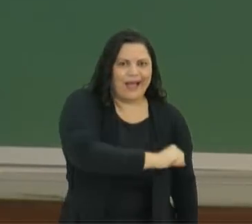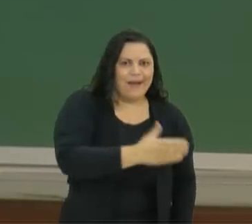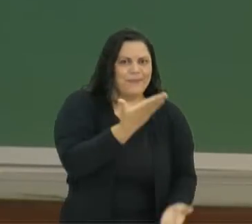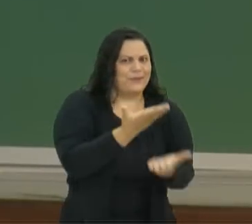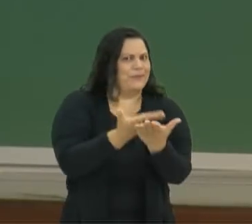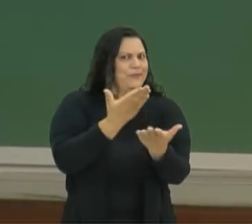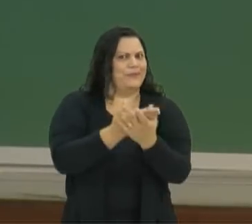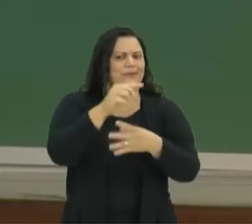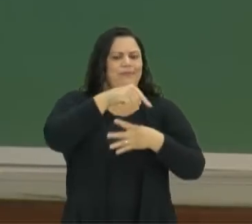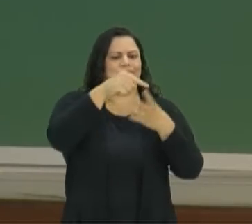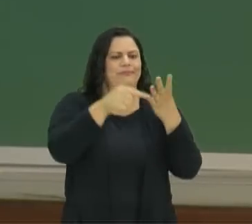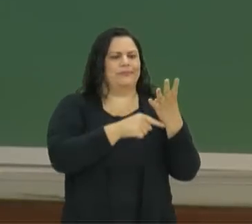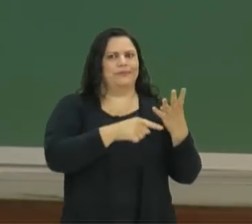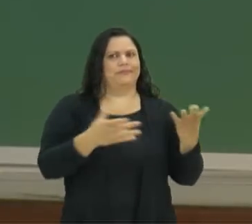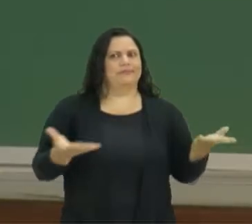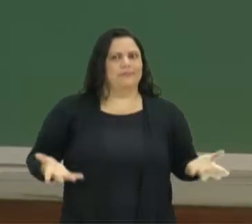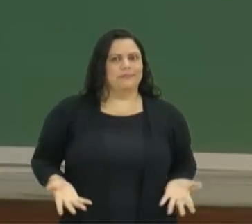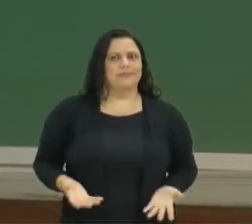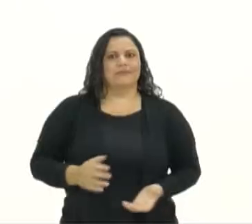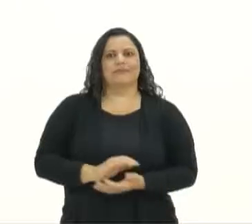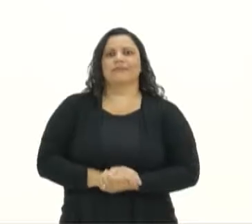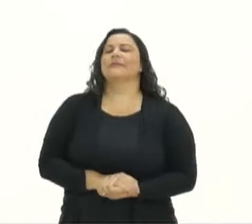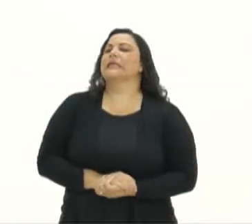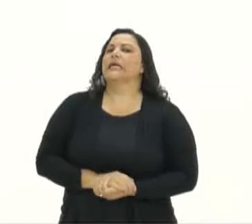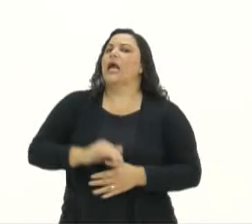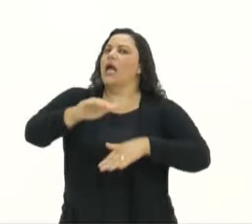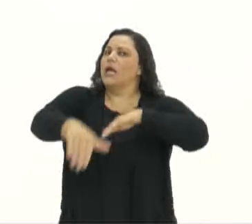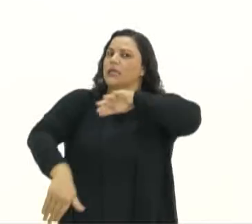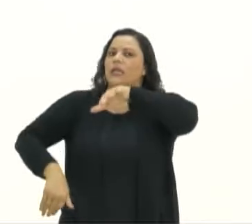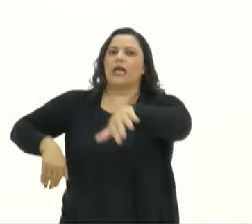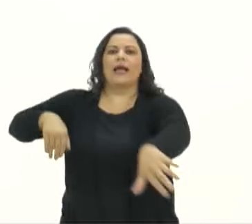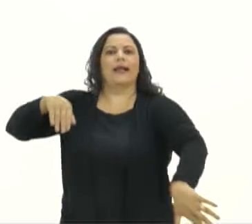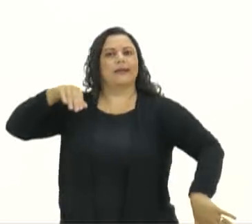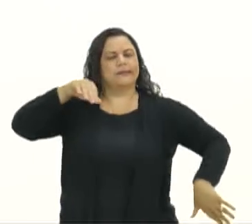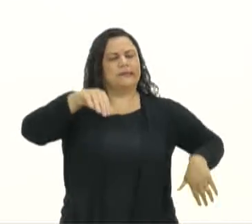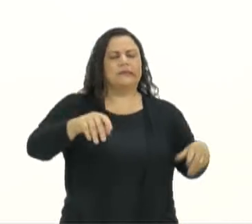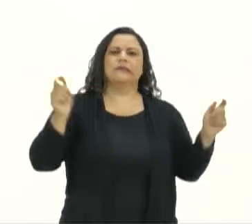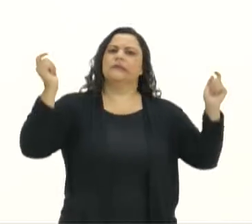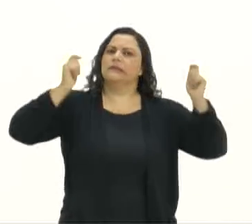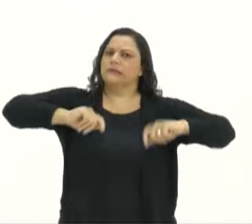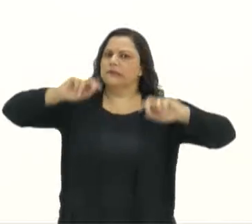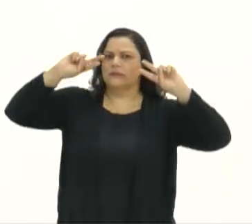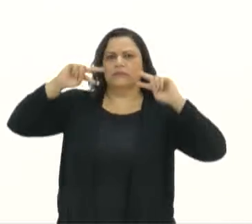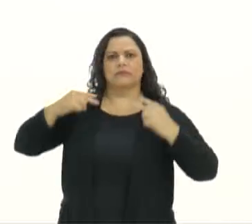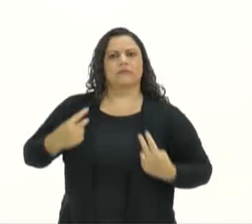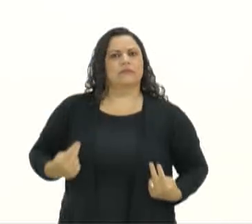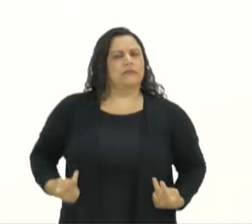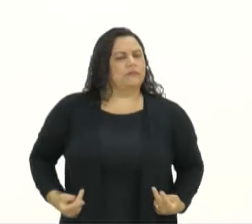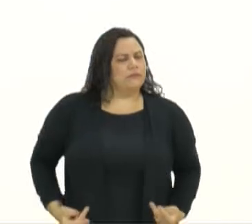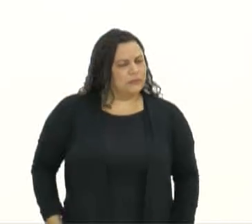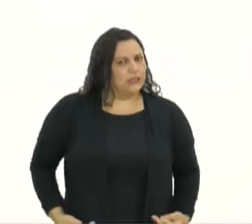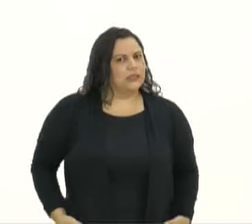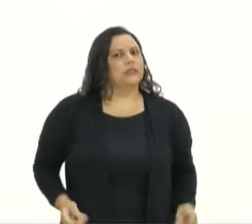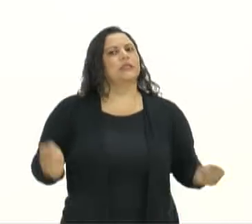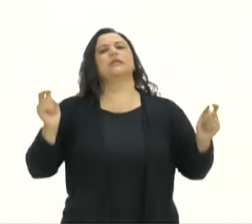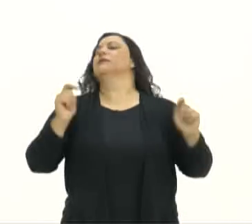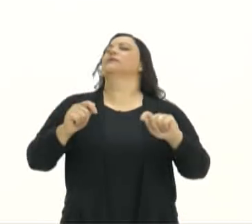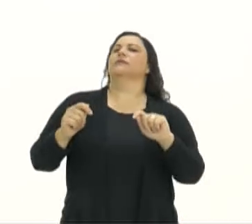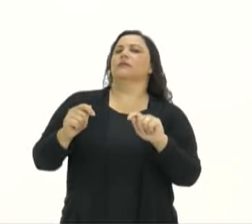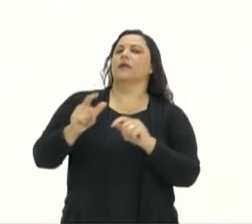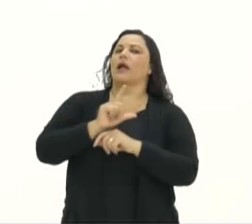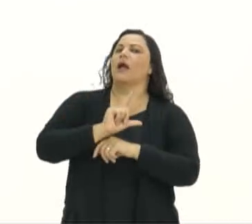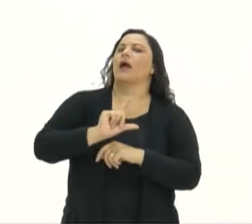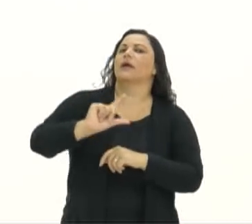falou os 4 estilos. Então, olha só. Nadar é a capacidade do homem e de outros seres vivos de se